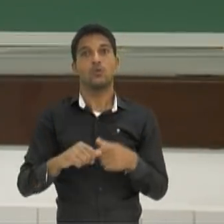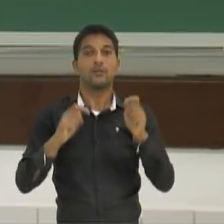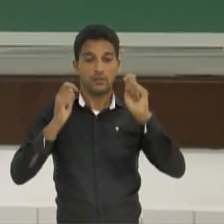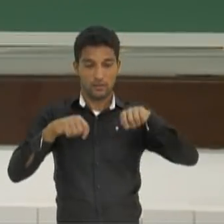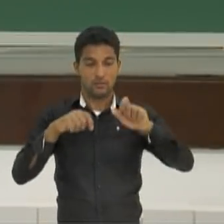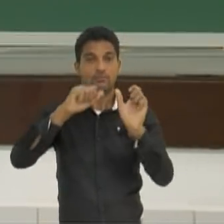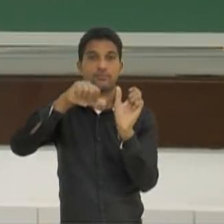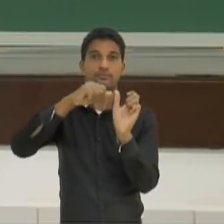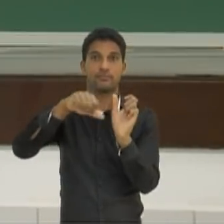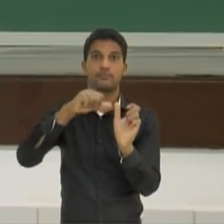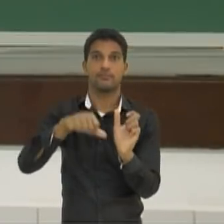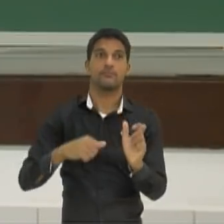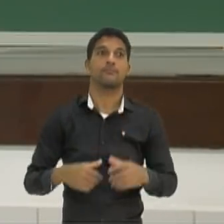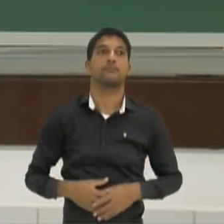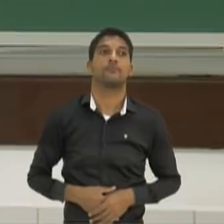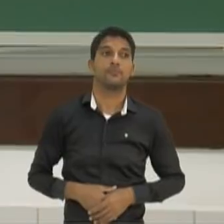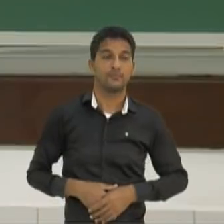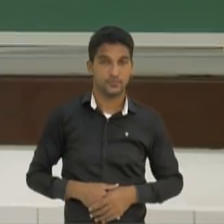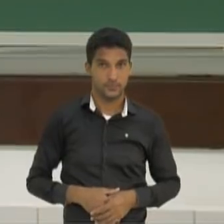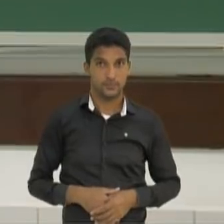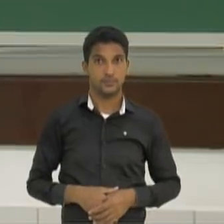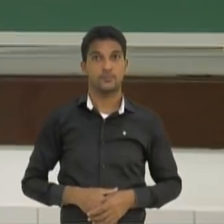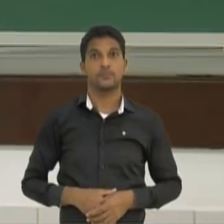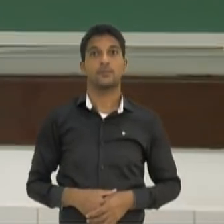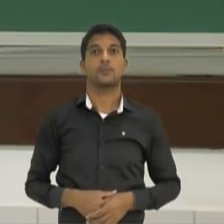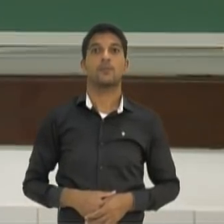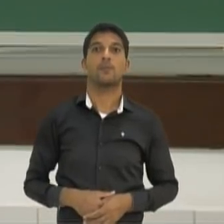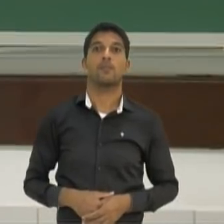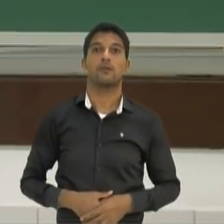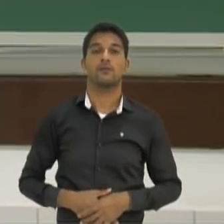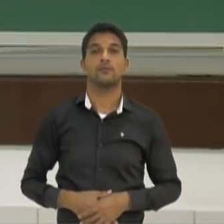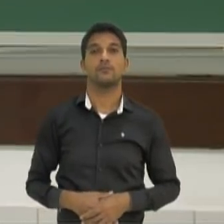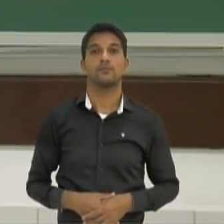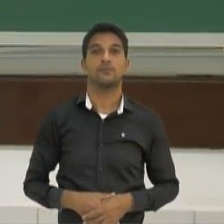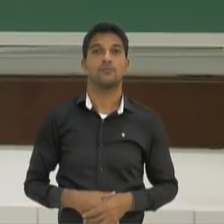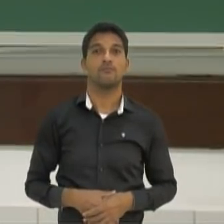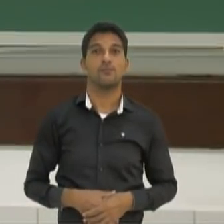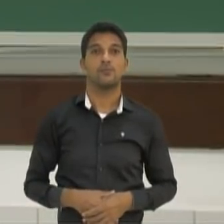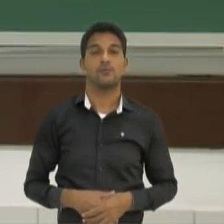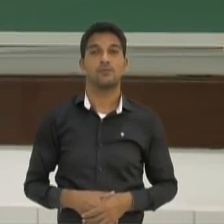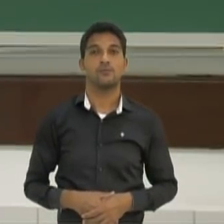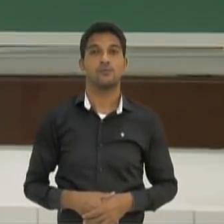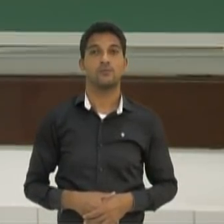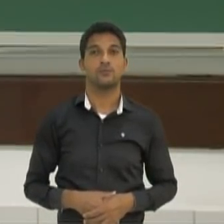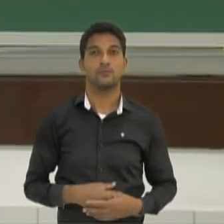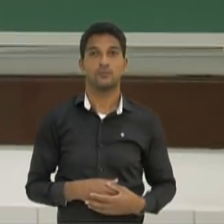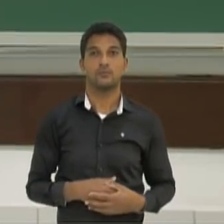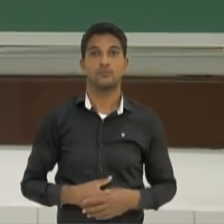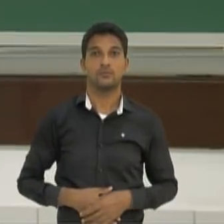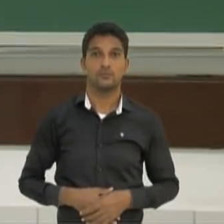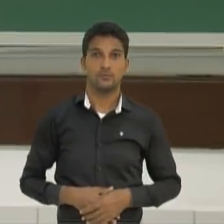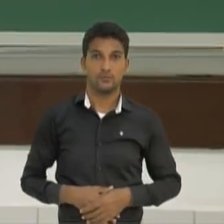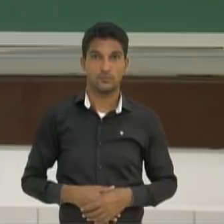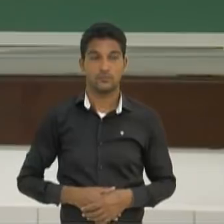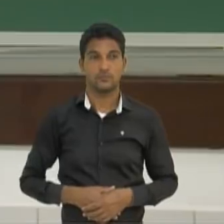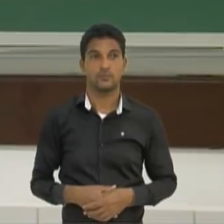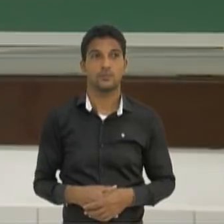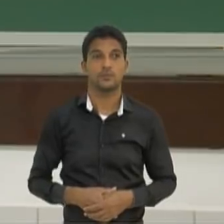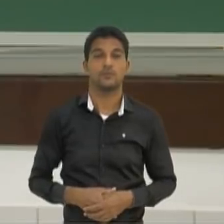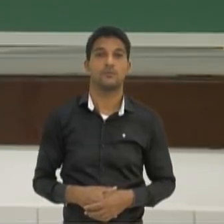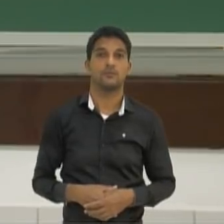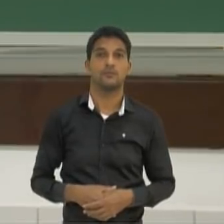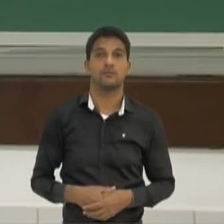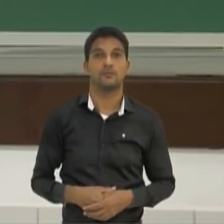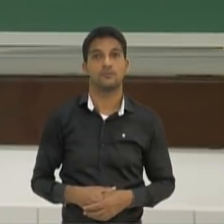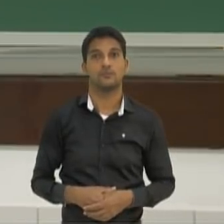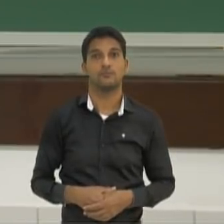certo? Lembrando que o verbo pôr é a exceção, ele não termina nem em ar, nem em er, nem em ir, né? Mas ele veio de ponere, poer e com o passar do